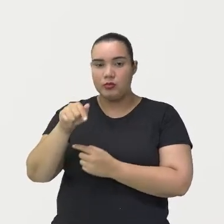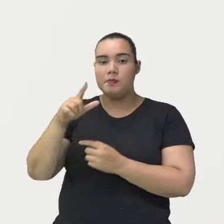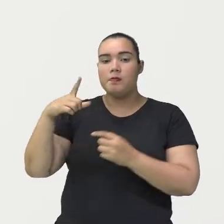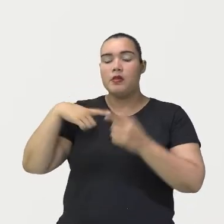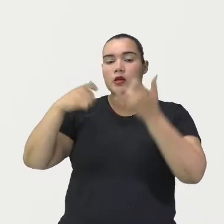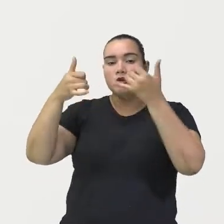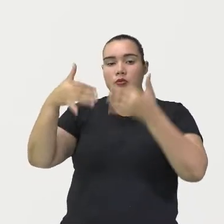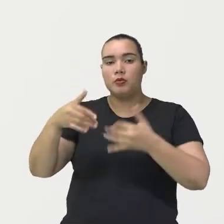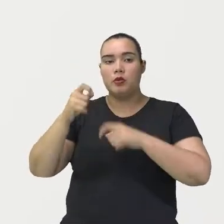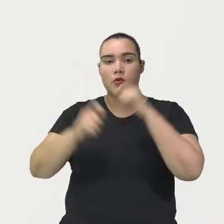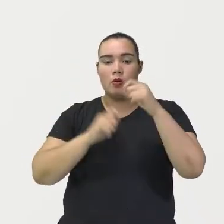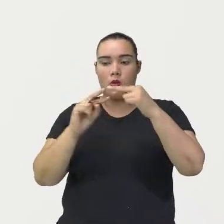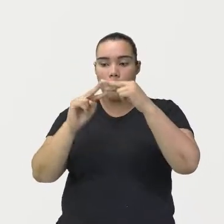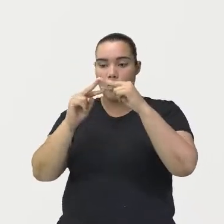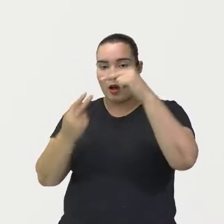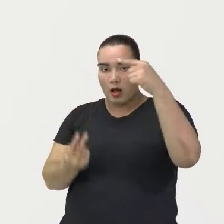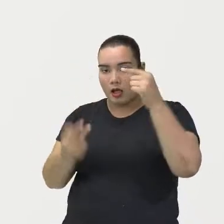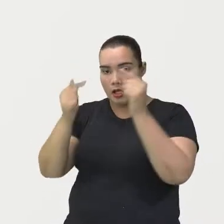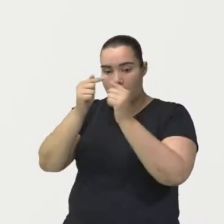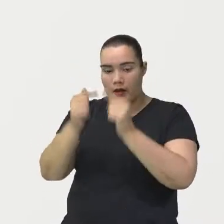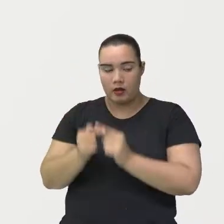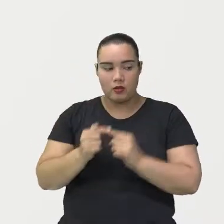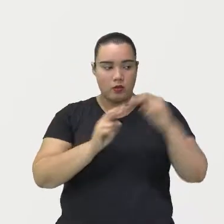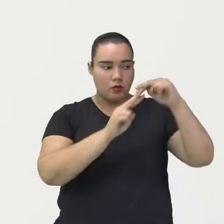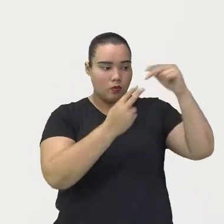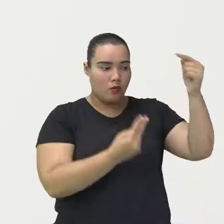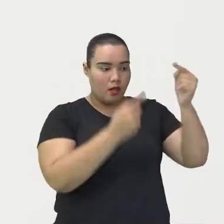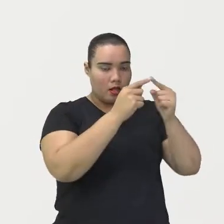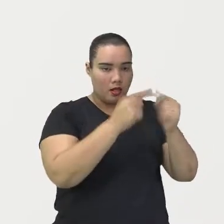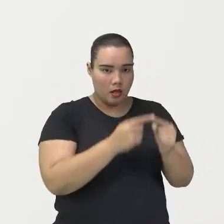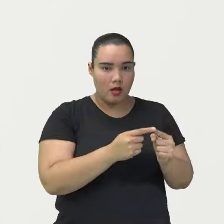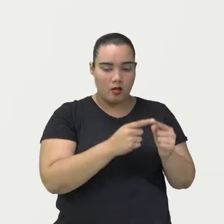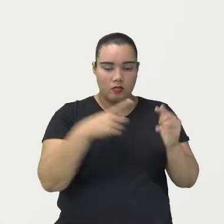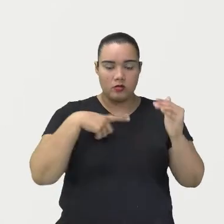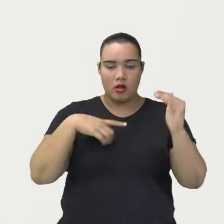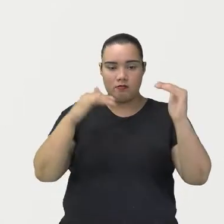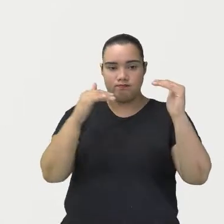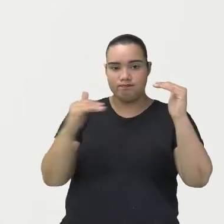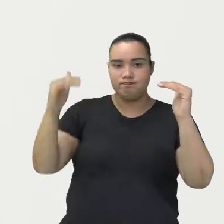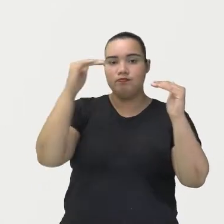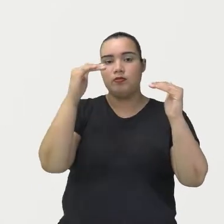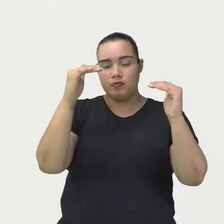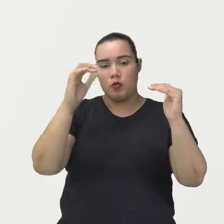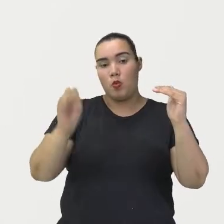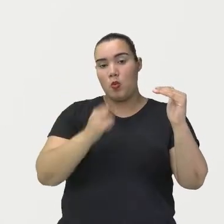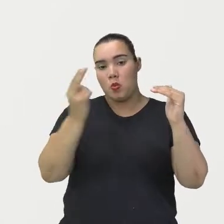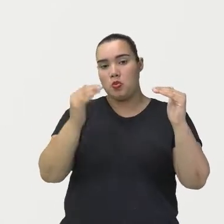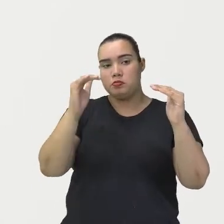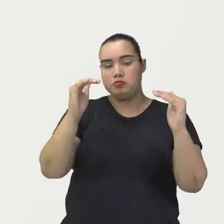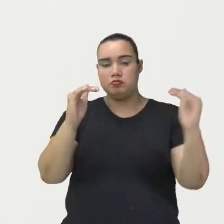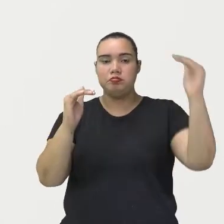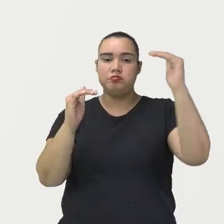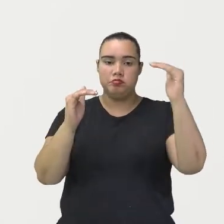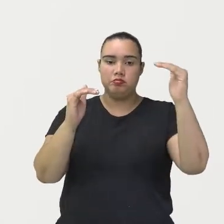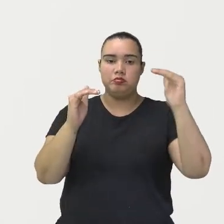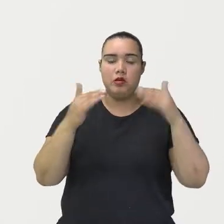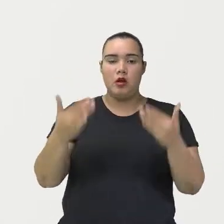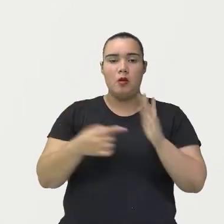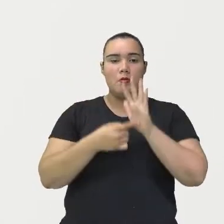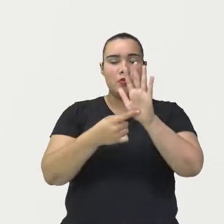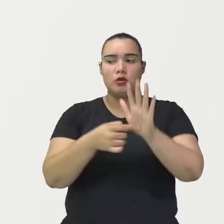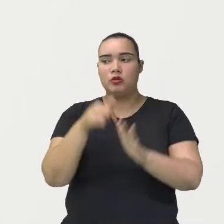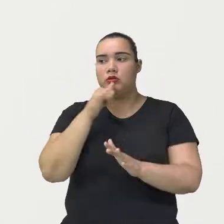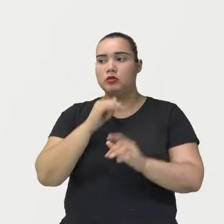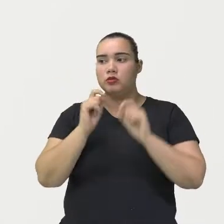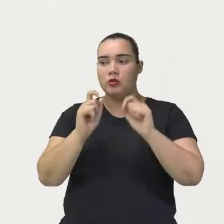a expressão do outro. Como exemplo disso, a gente também tem esse exemplo clássico, que